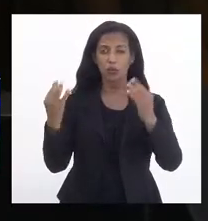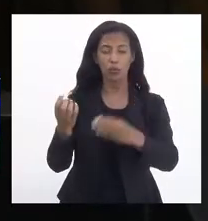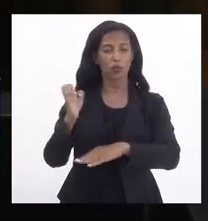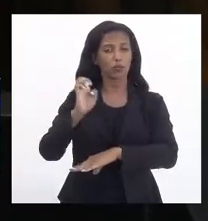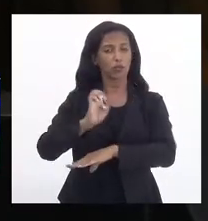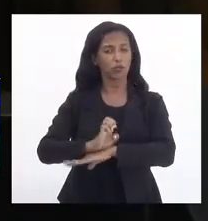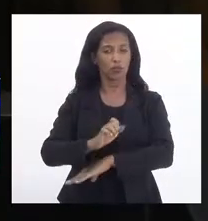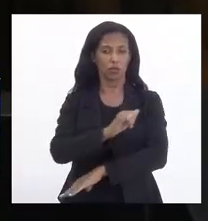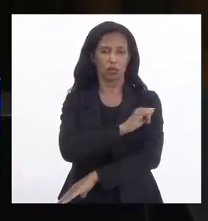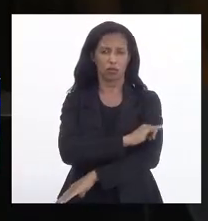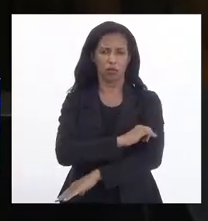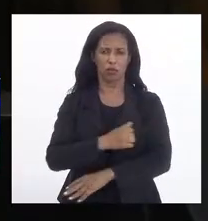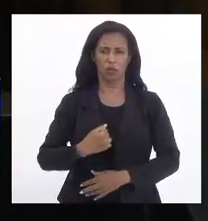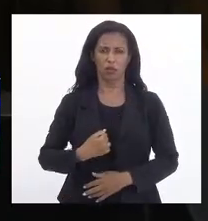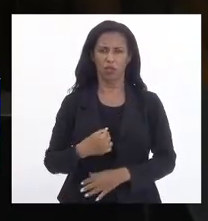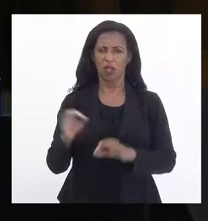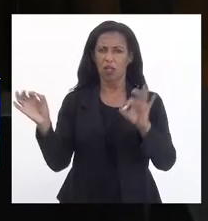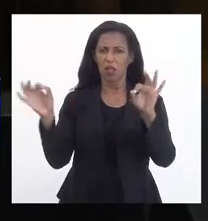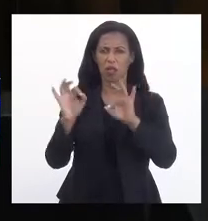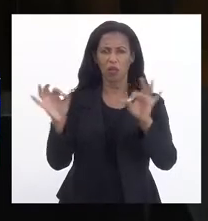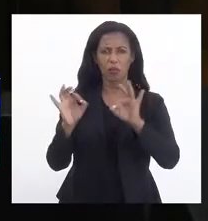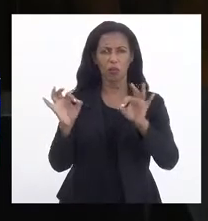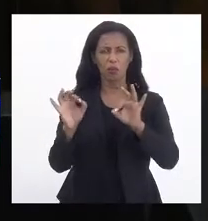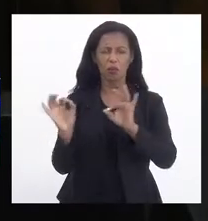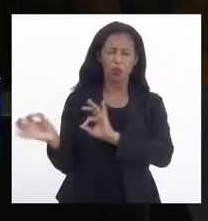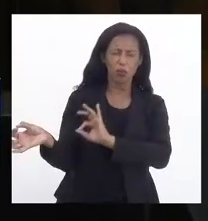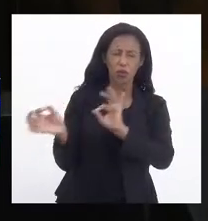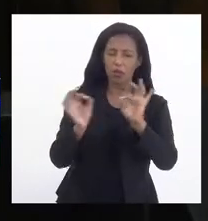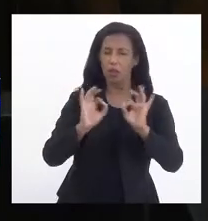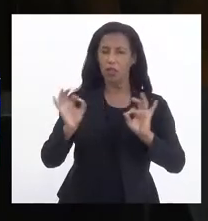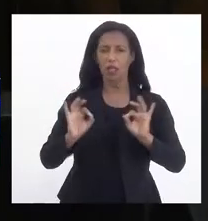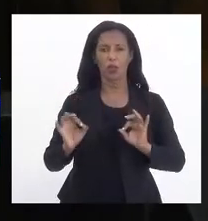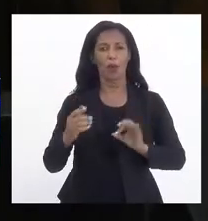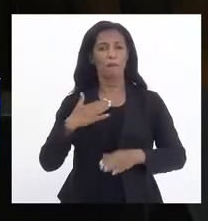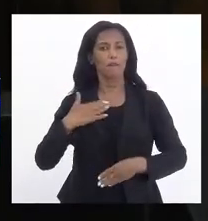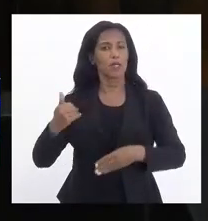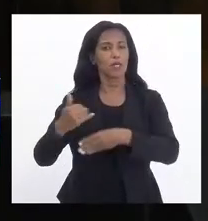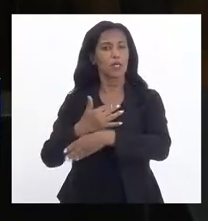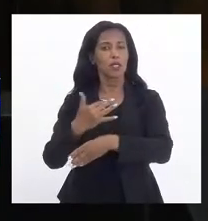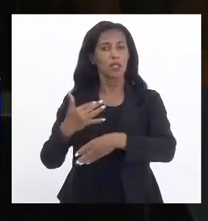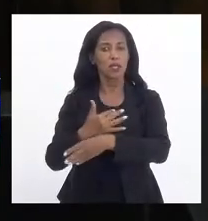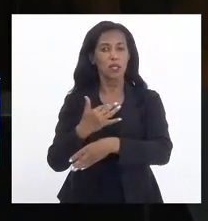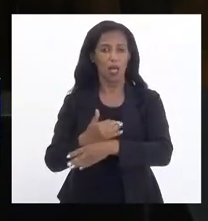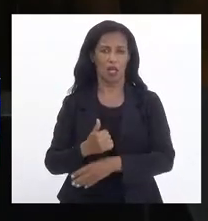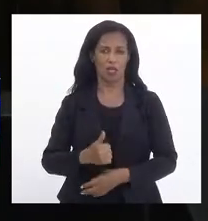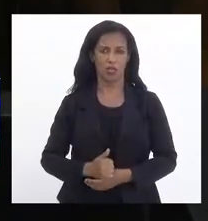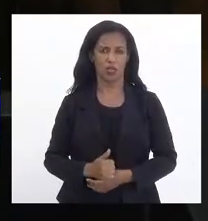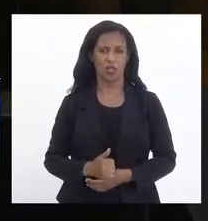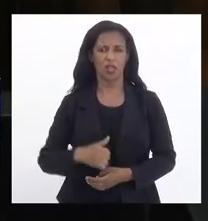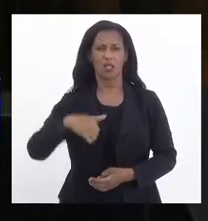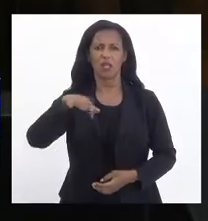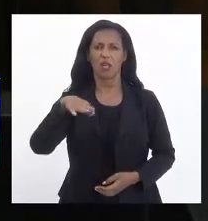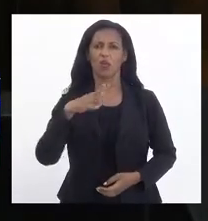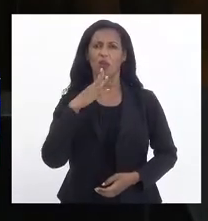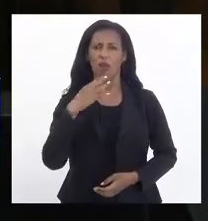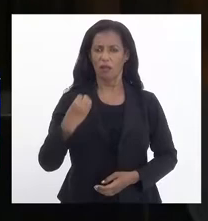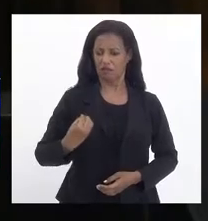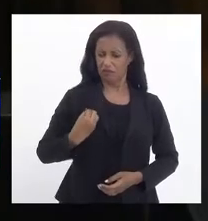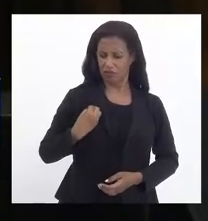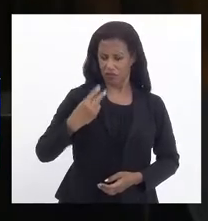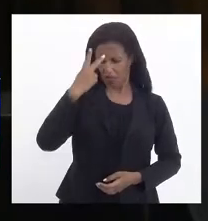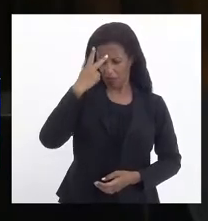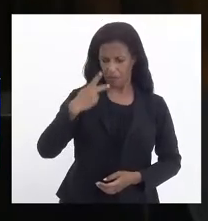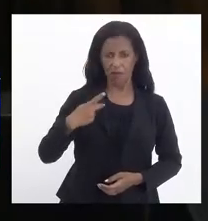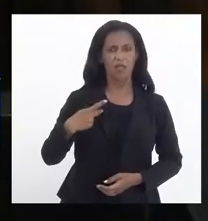momento nenhum, eu deixo de falar da menina dos meus olhos, que é a minha cidade. Quem me conhece e que sabe do meu comprometimento